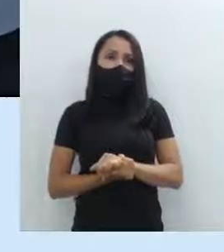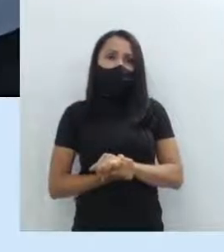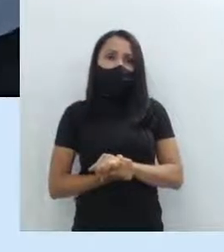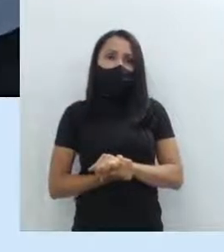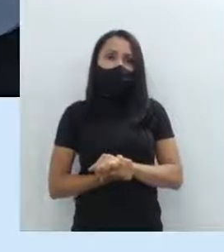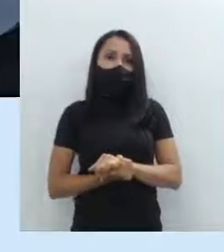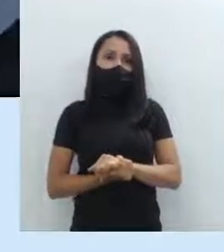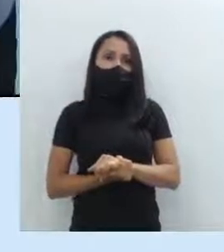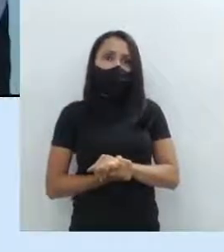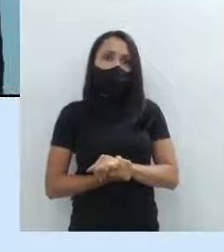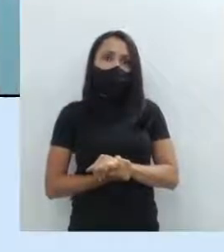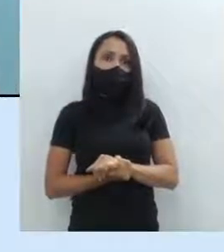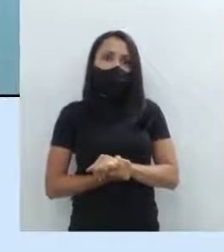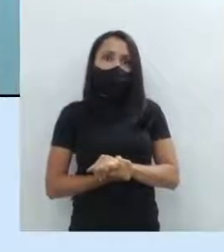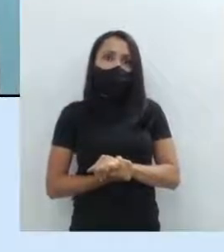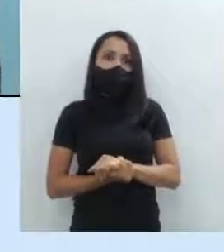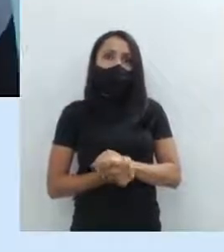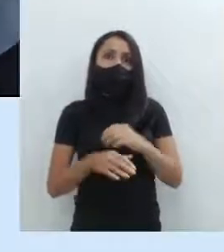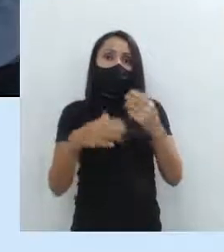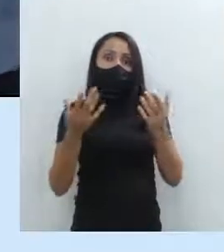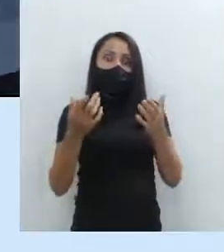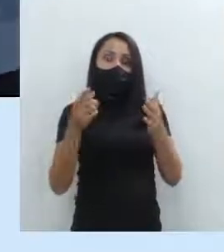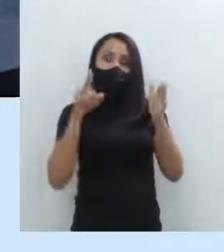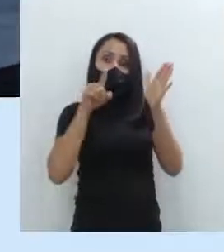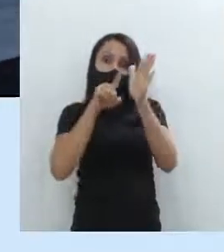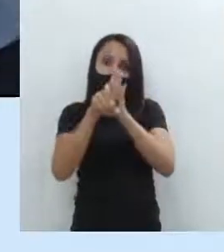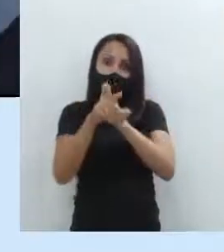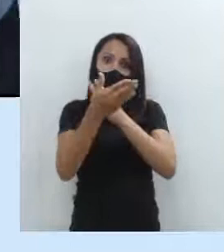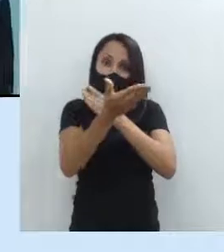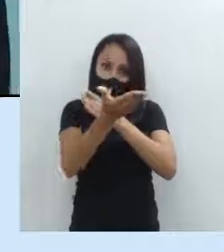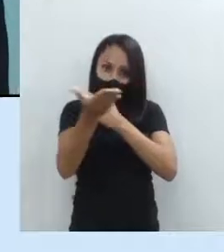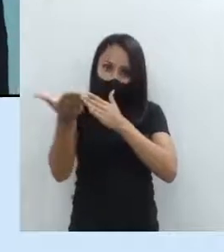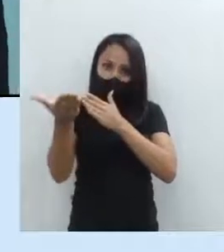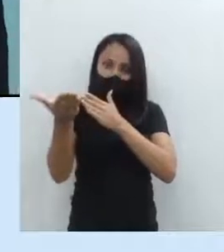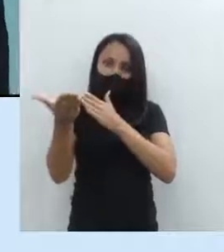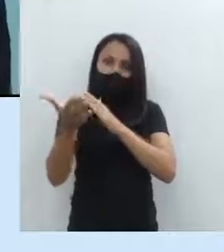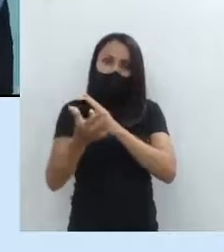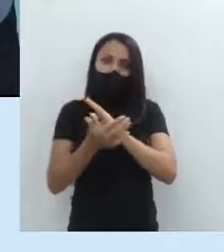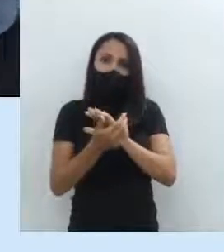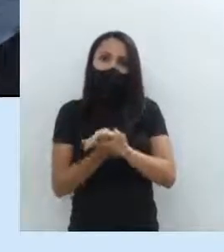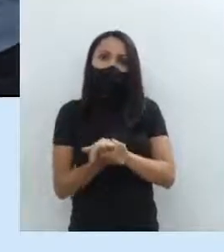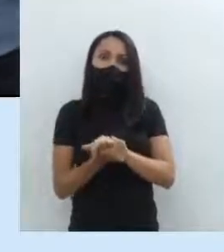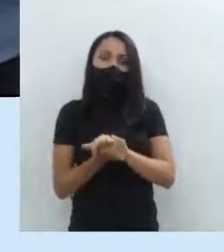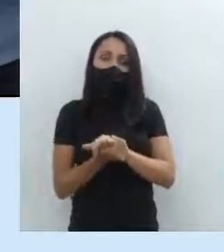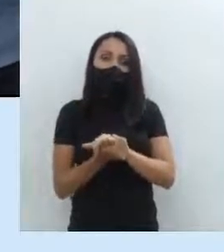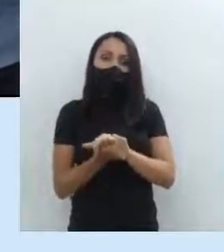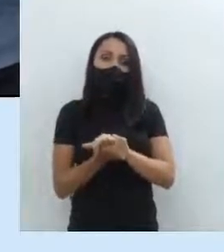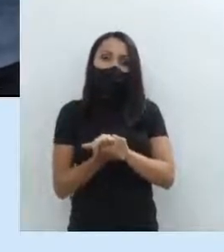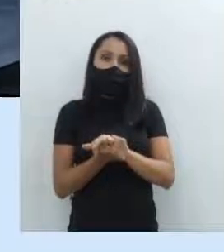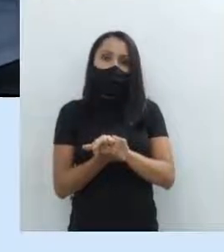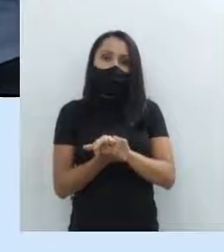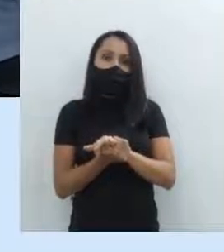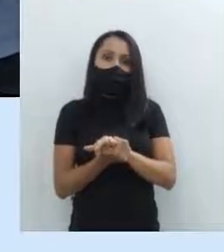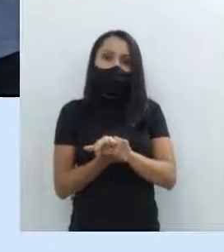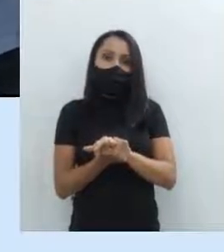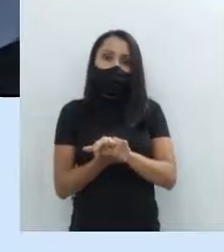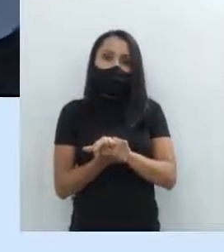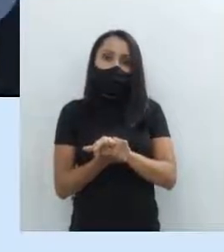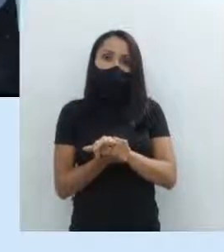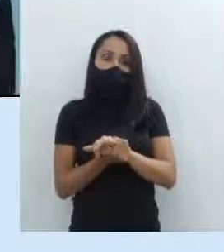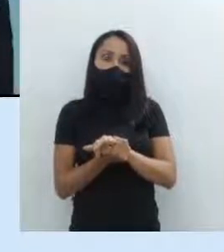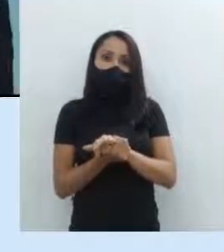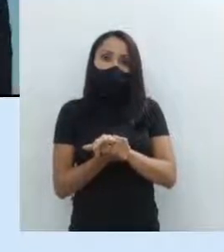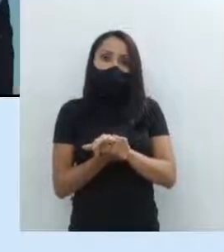mito. Uma pergunta bem direta para você agora, para que a gente possa ir ao cerne da